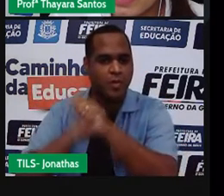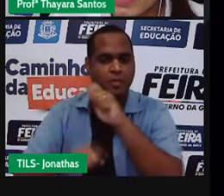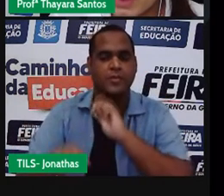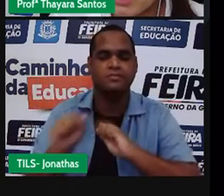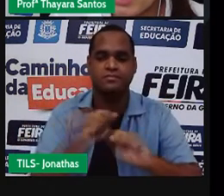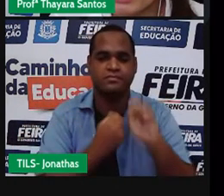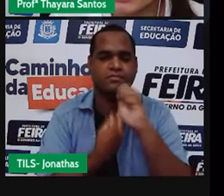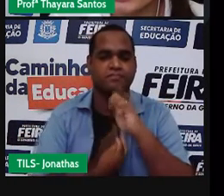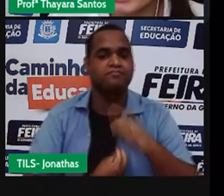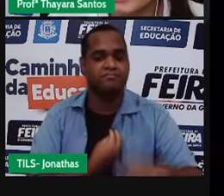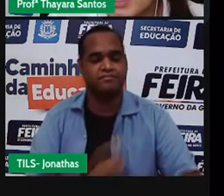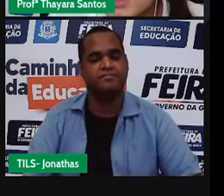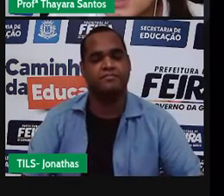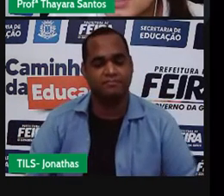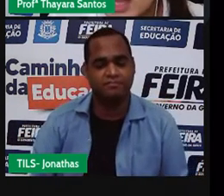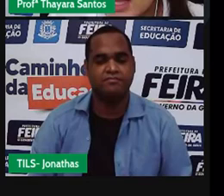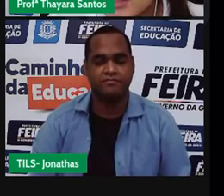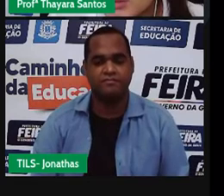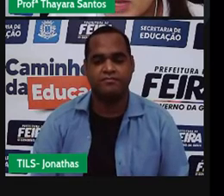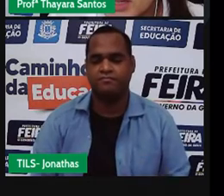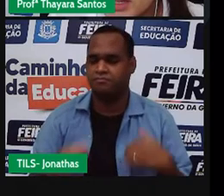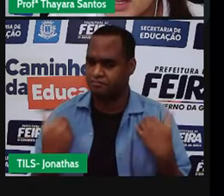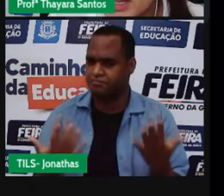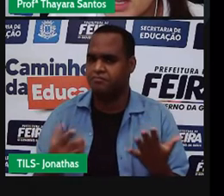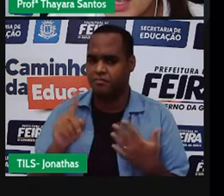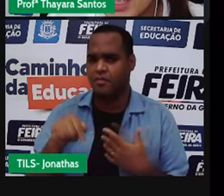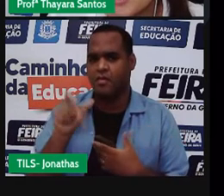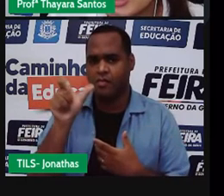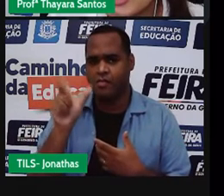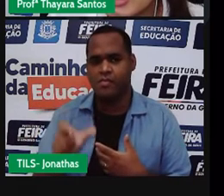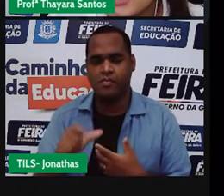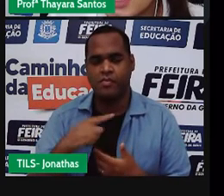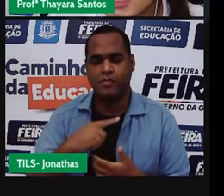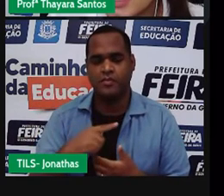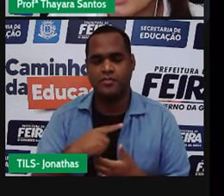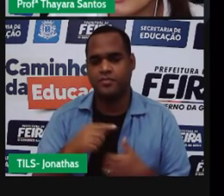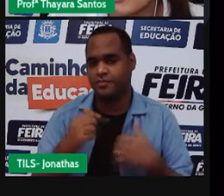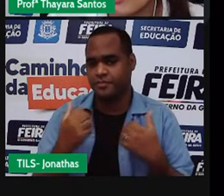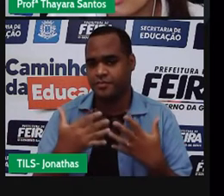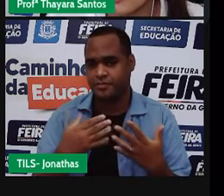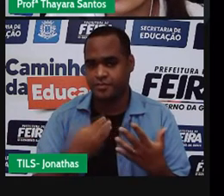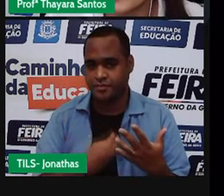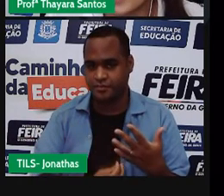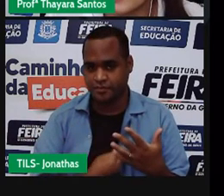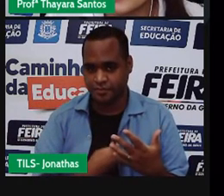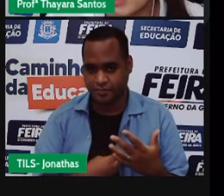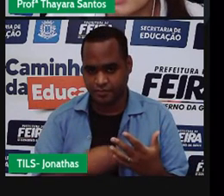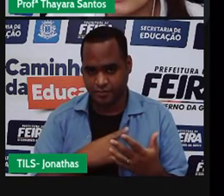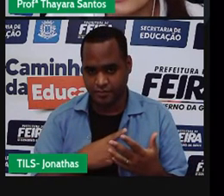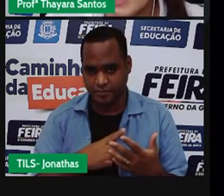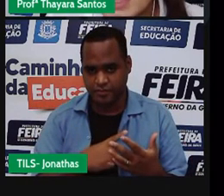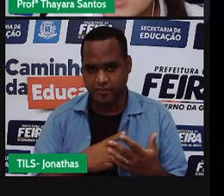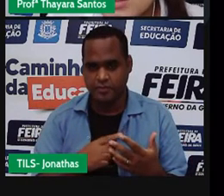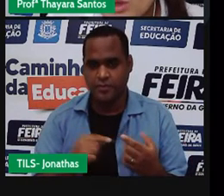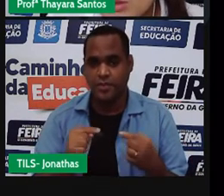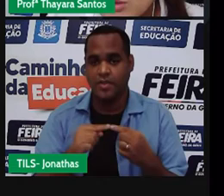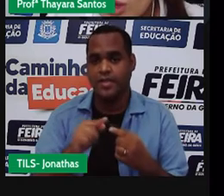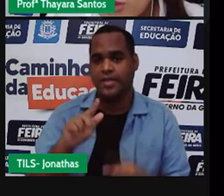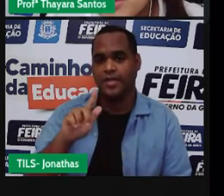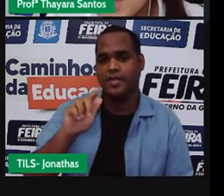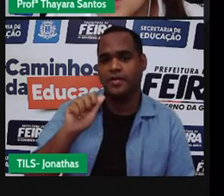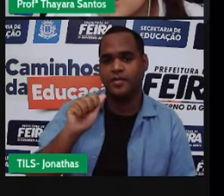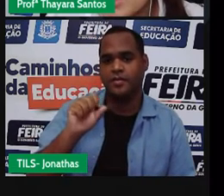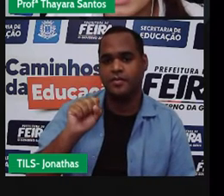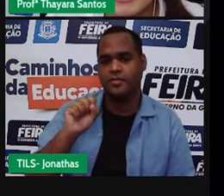e pronto nesse estágio aqui a gente já tem o tá em estado gasoso